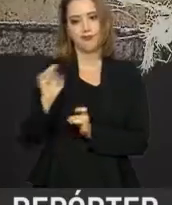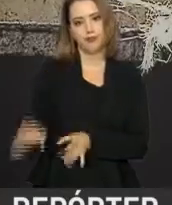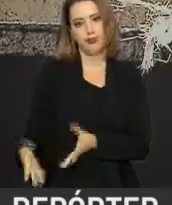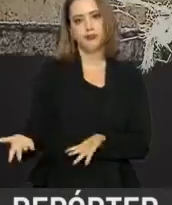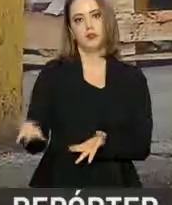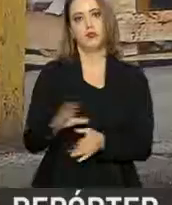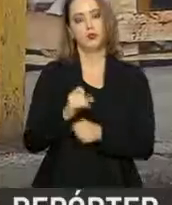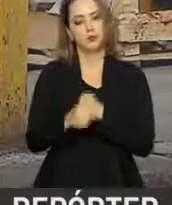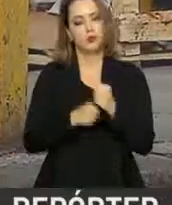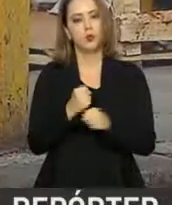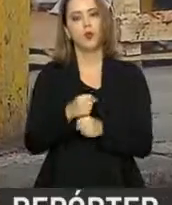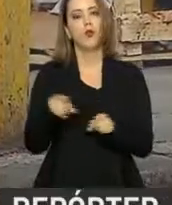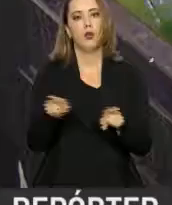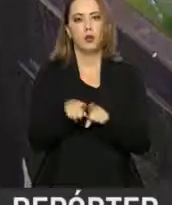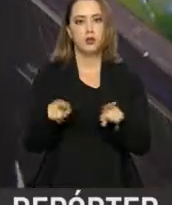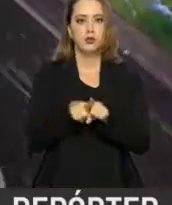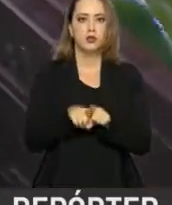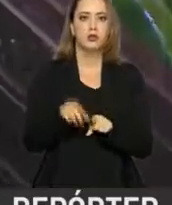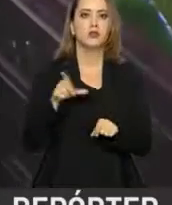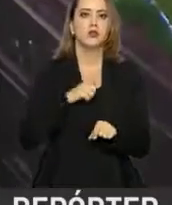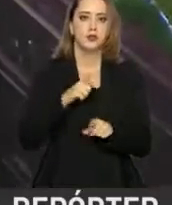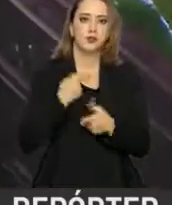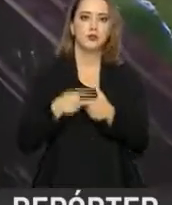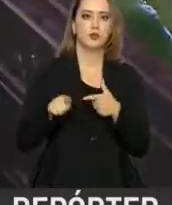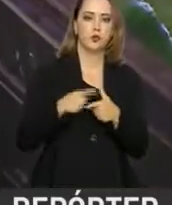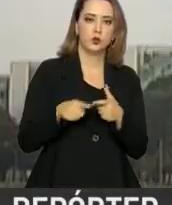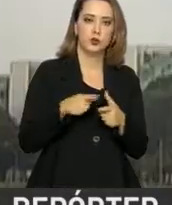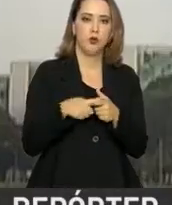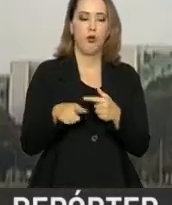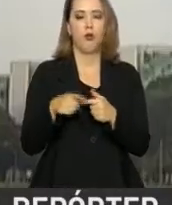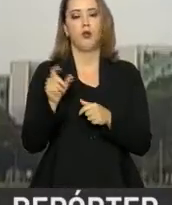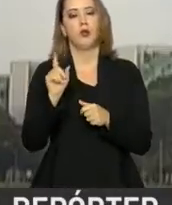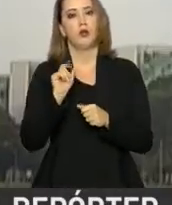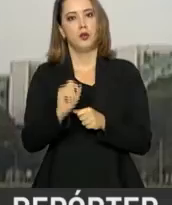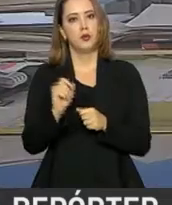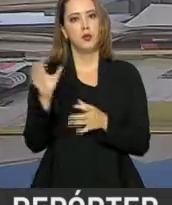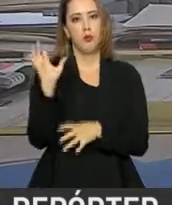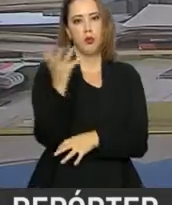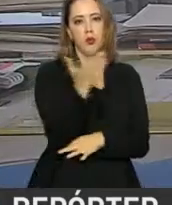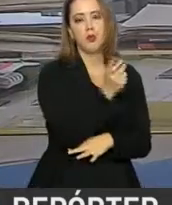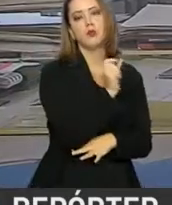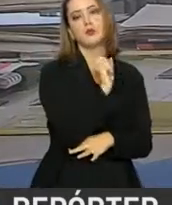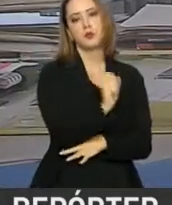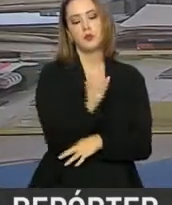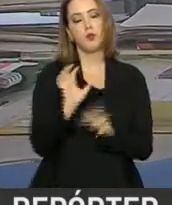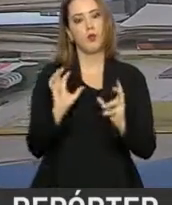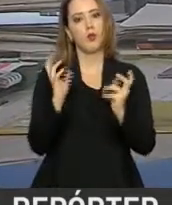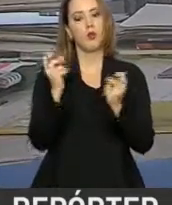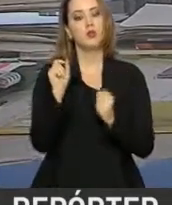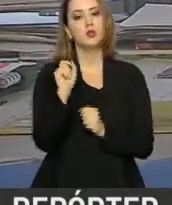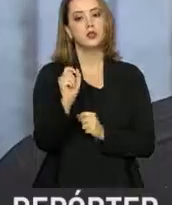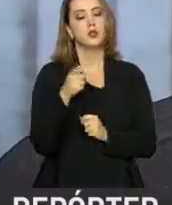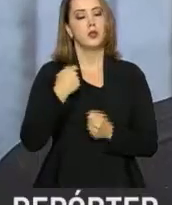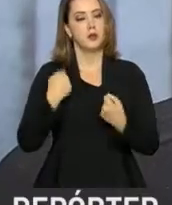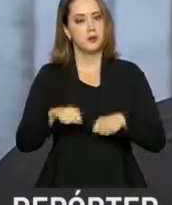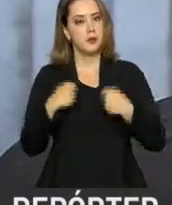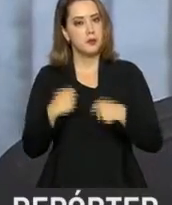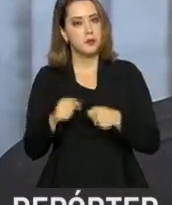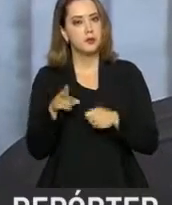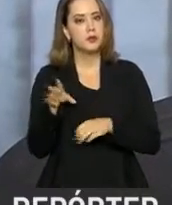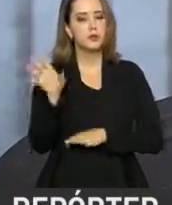também tem impactos nos recursos naturais e por isso o ministério do meio ambiente estuda a elaboração de diretrizes